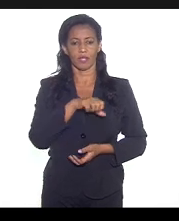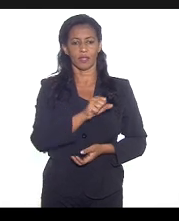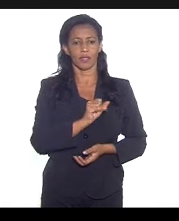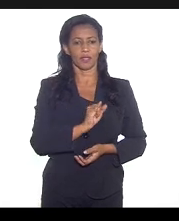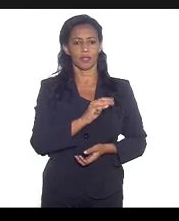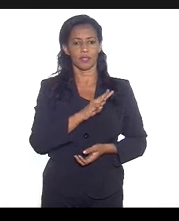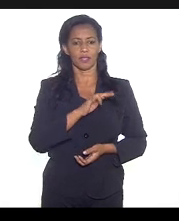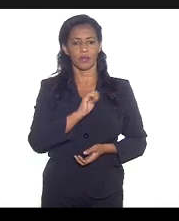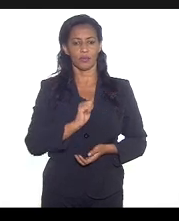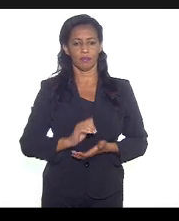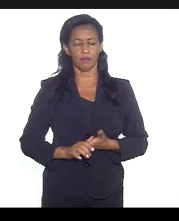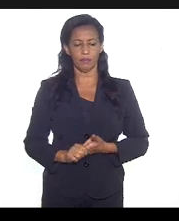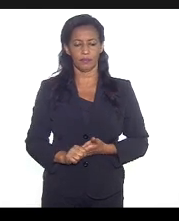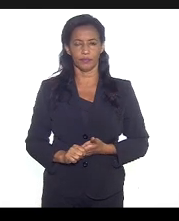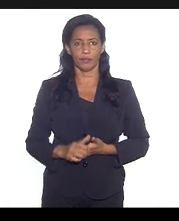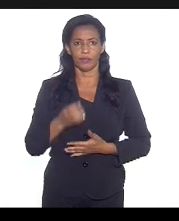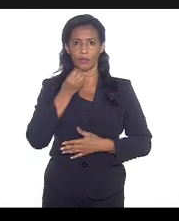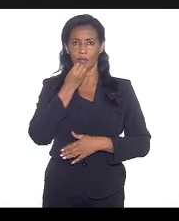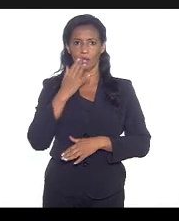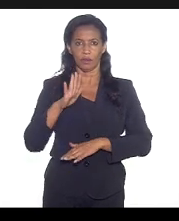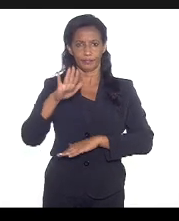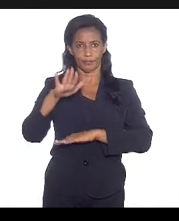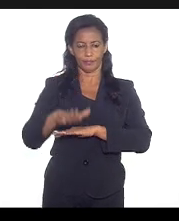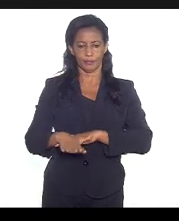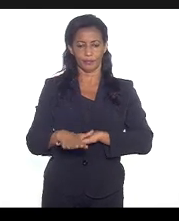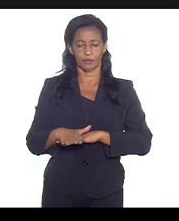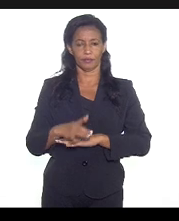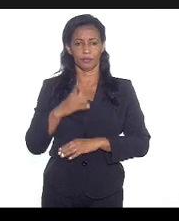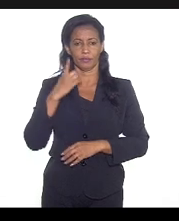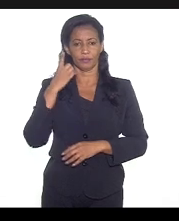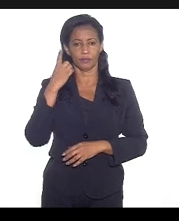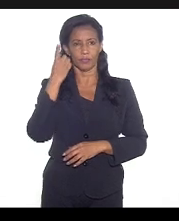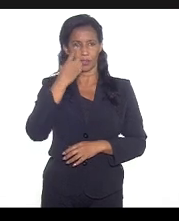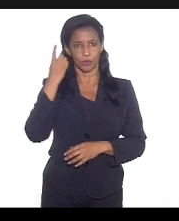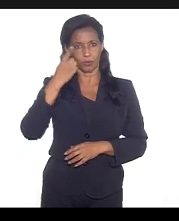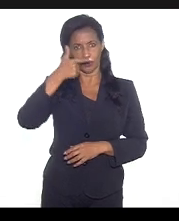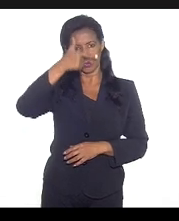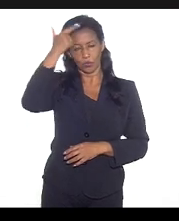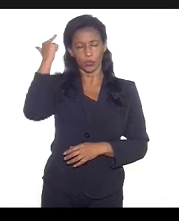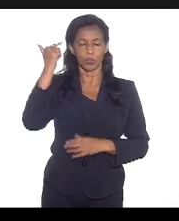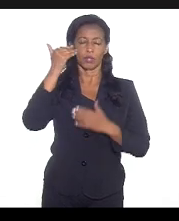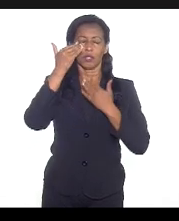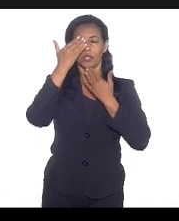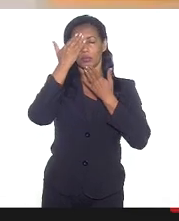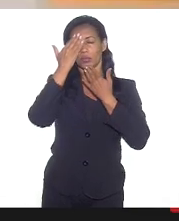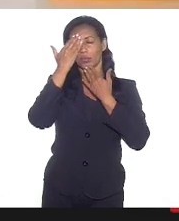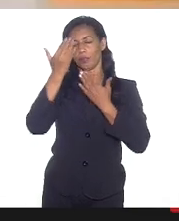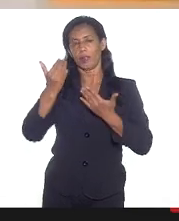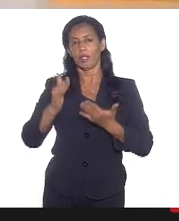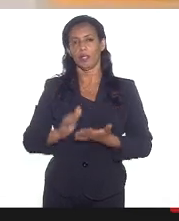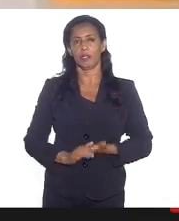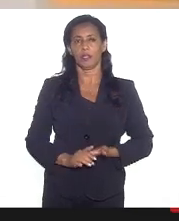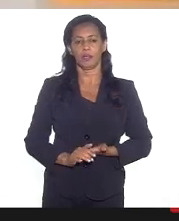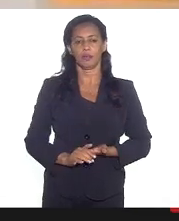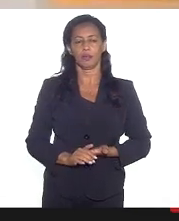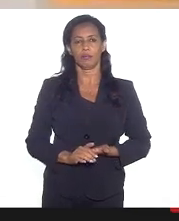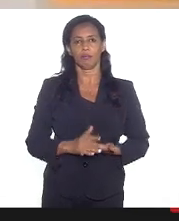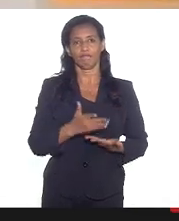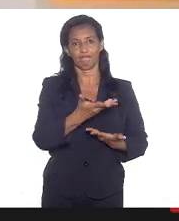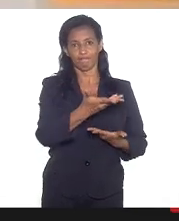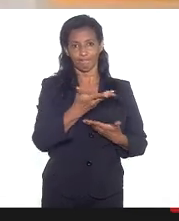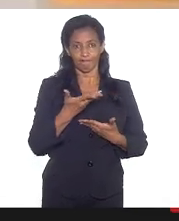Pote. Boa tarde, deputada Luiz Paulo. Obrigado pelo